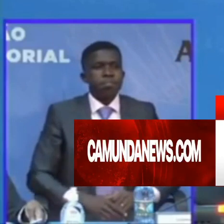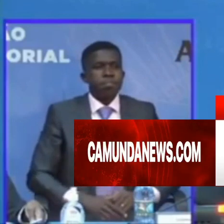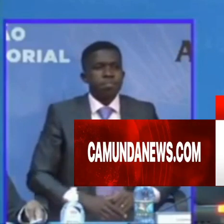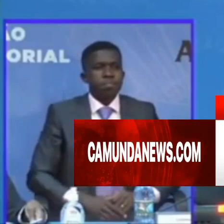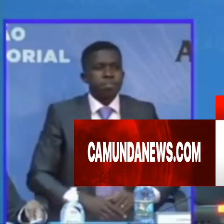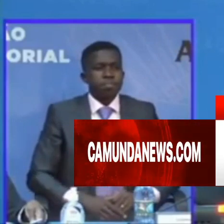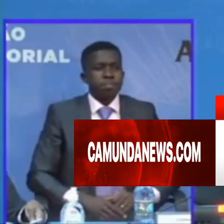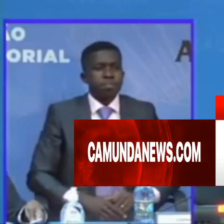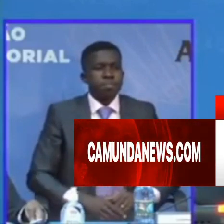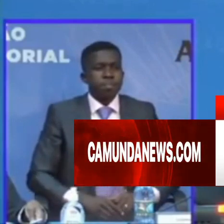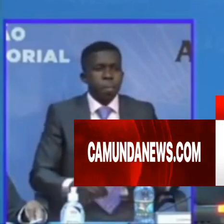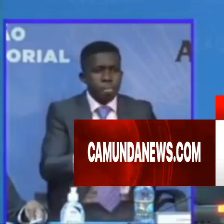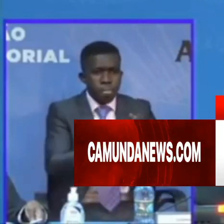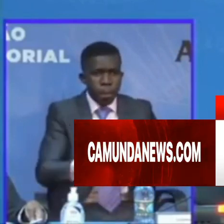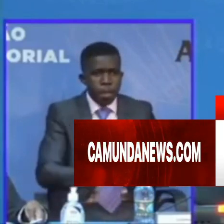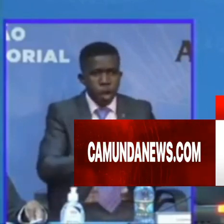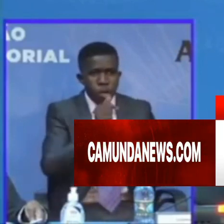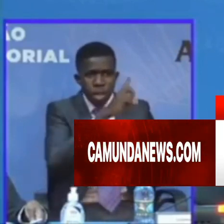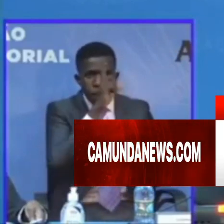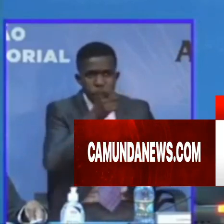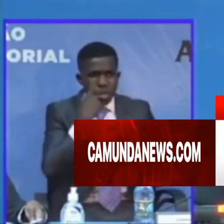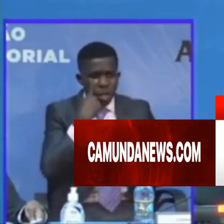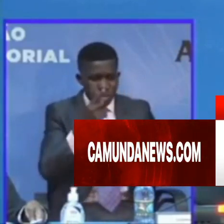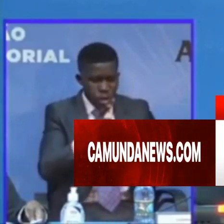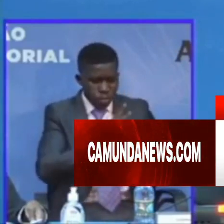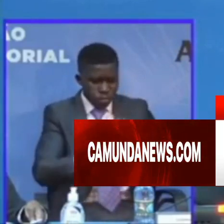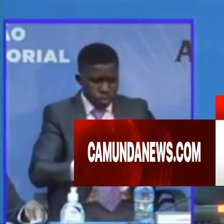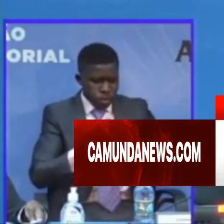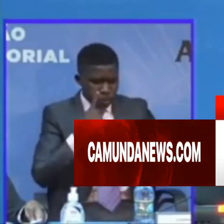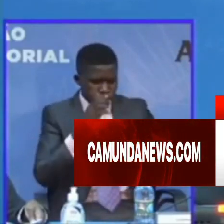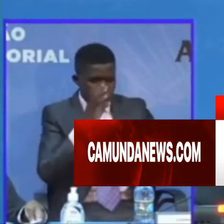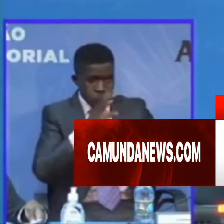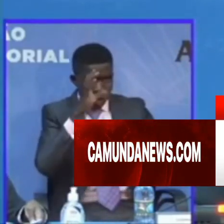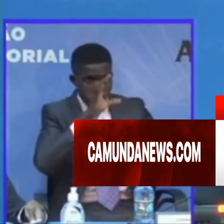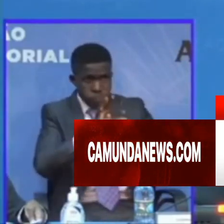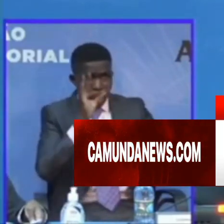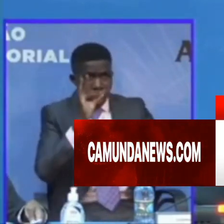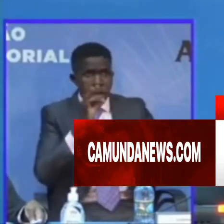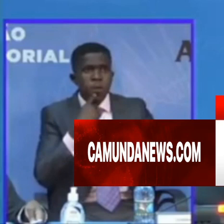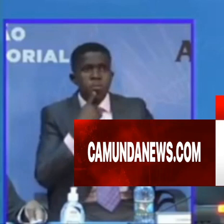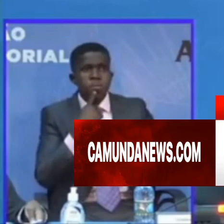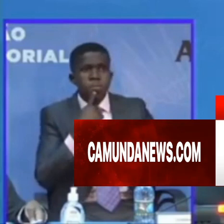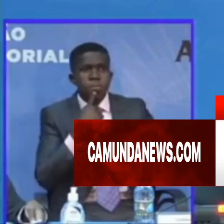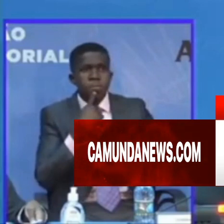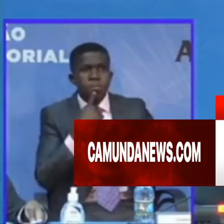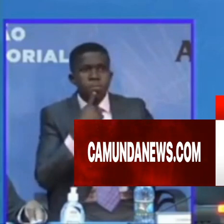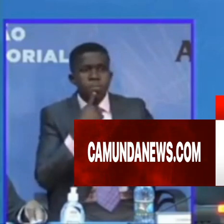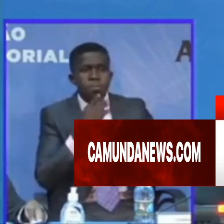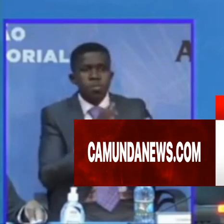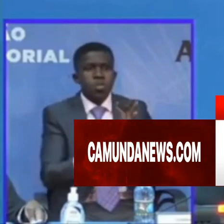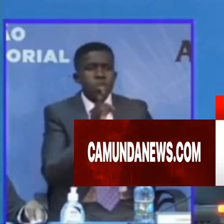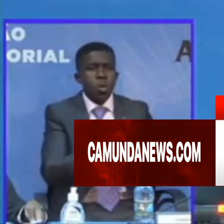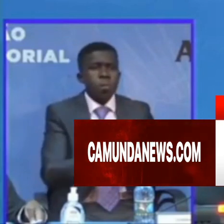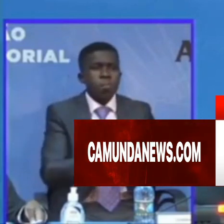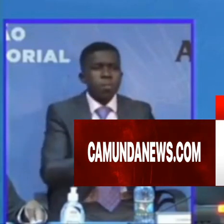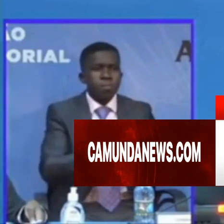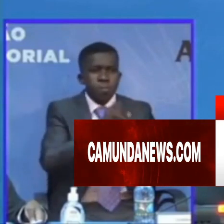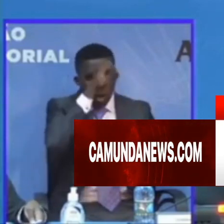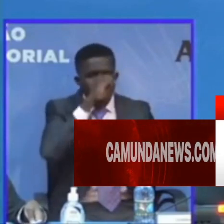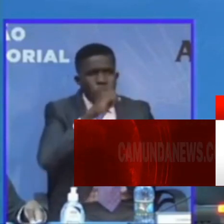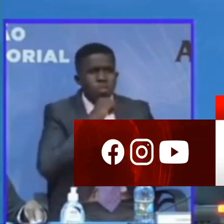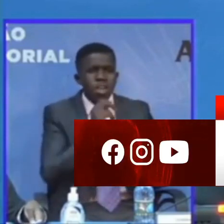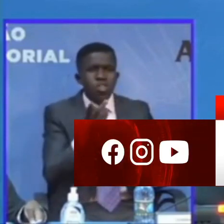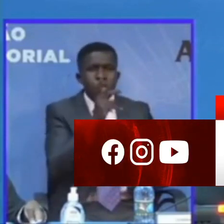Foi também aqui colocada a questão dos nossos dirigentes que